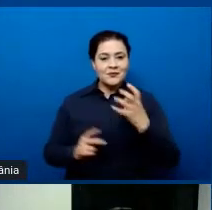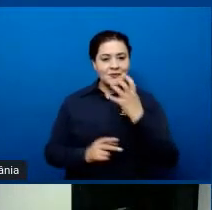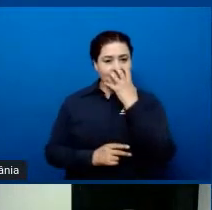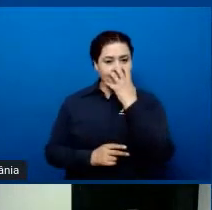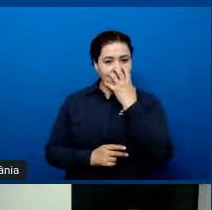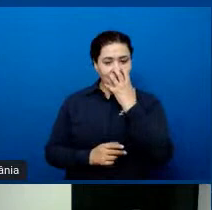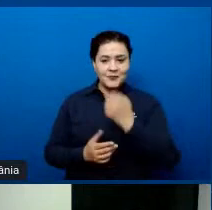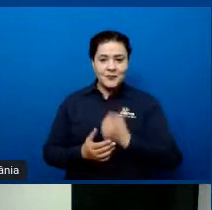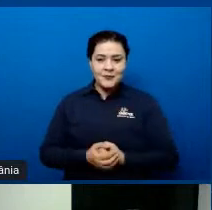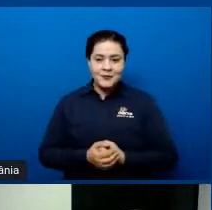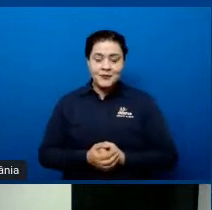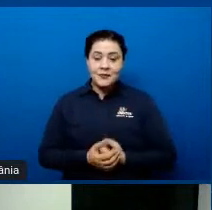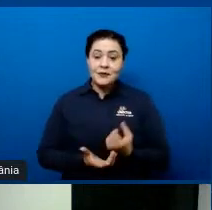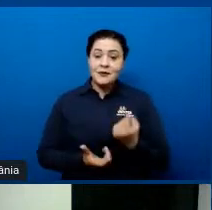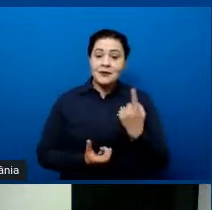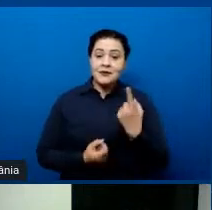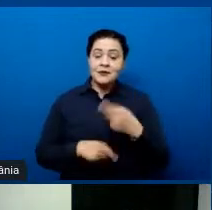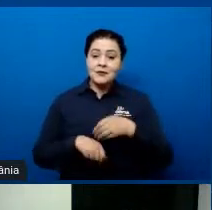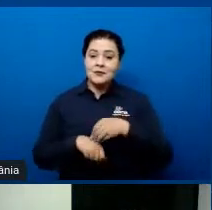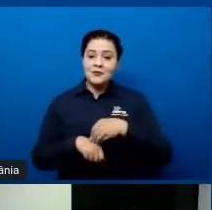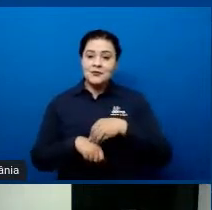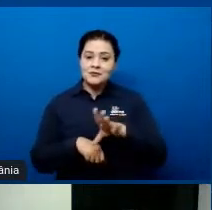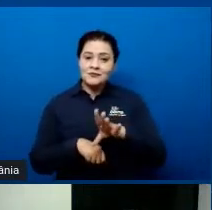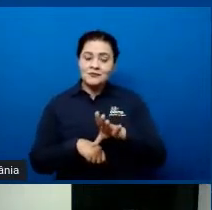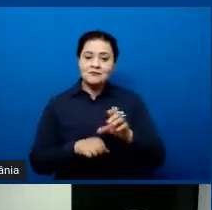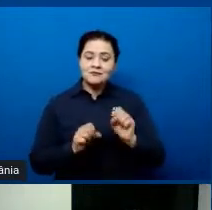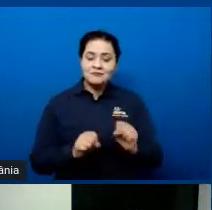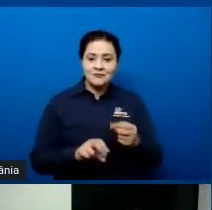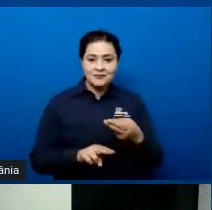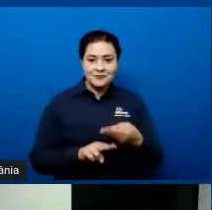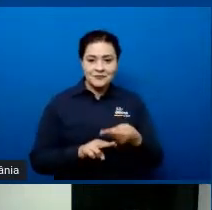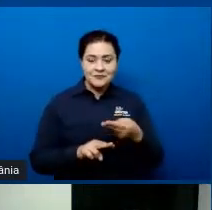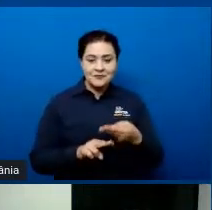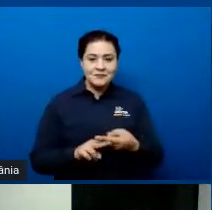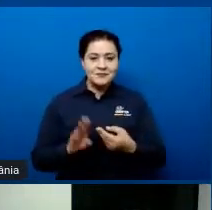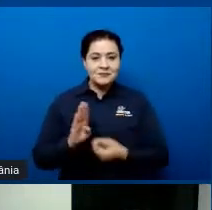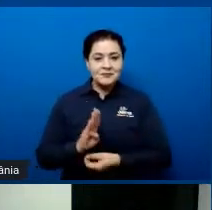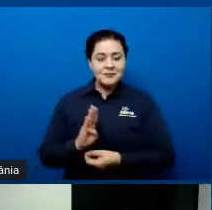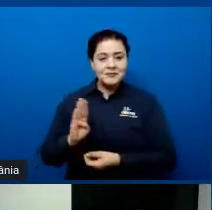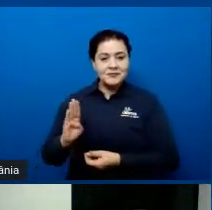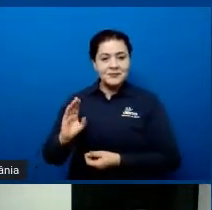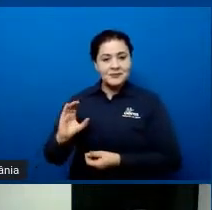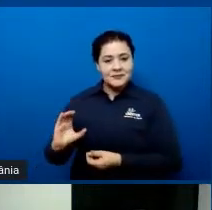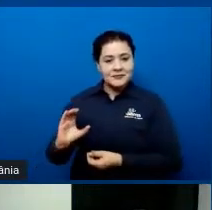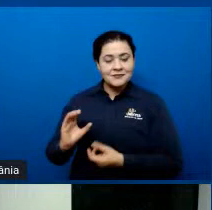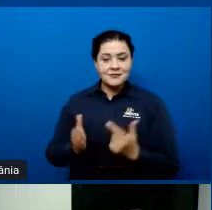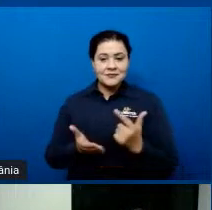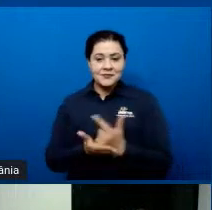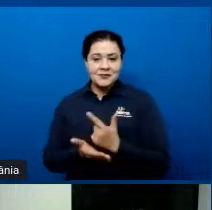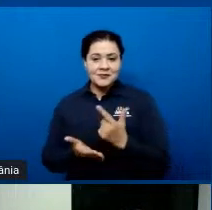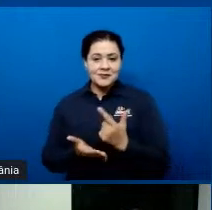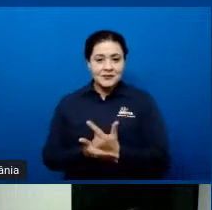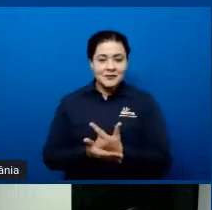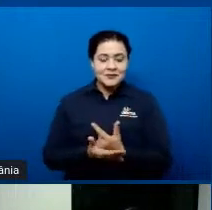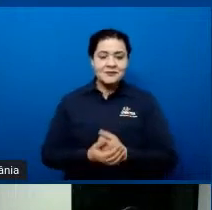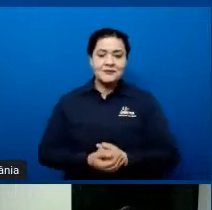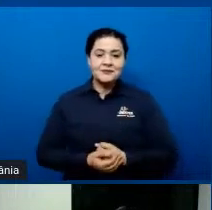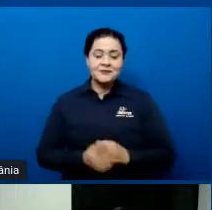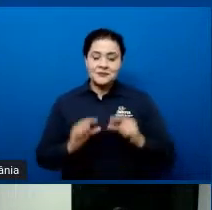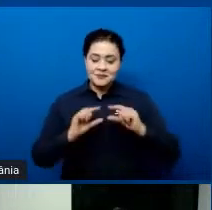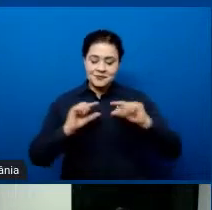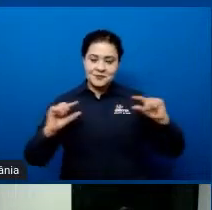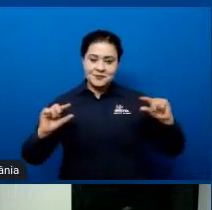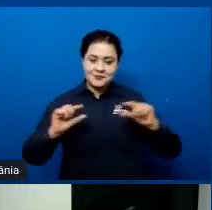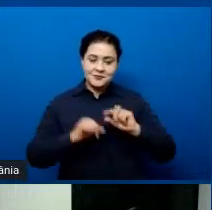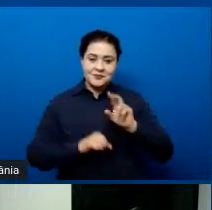E aqui algumas dicas que vocês podem utilizar. O BBC Civil Civilizations AR, tá?